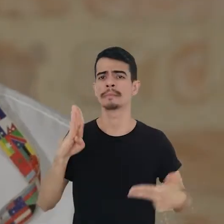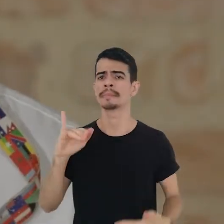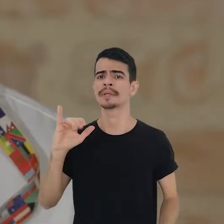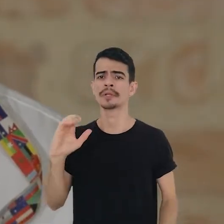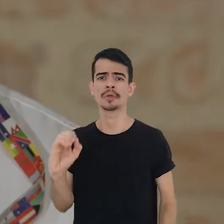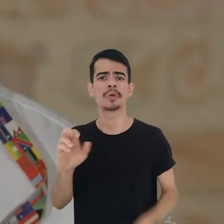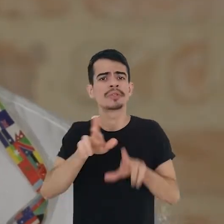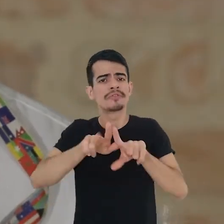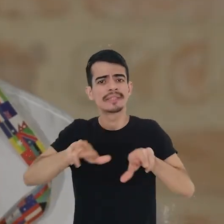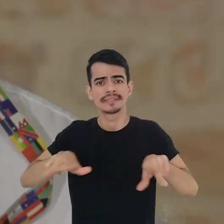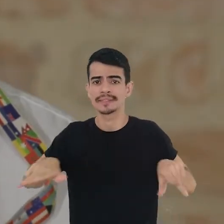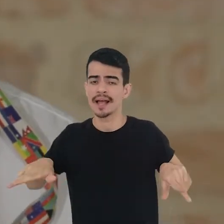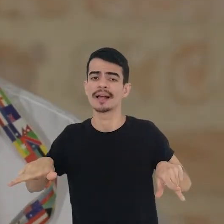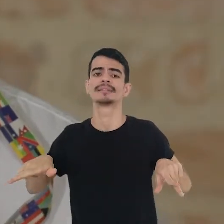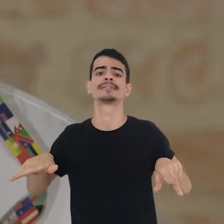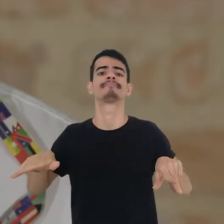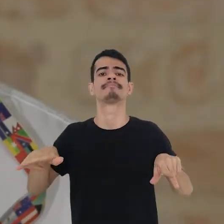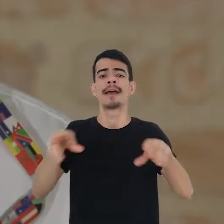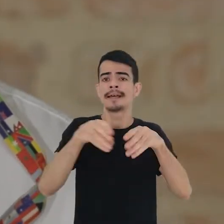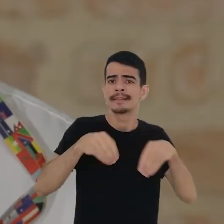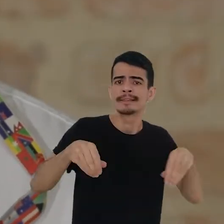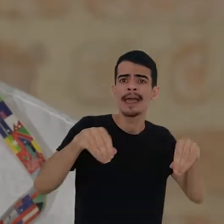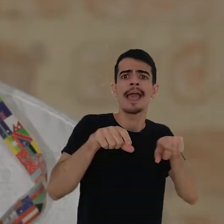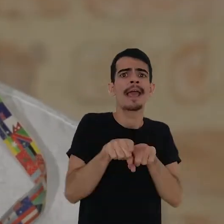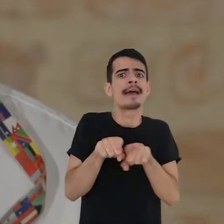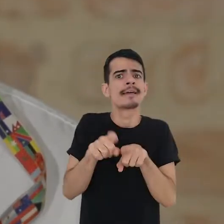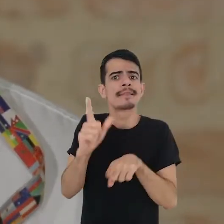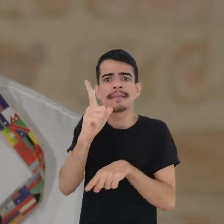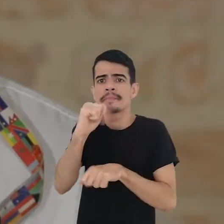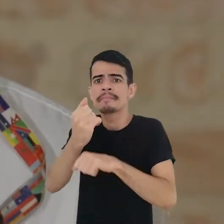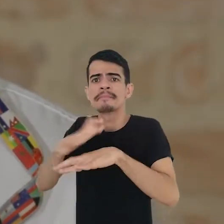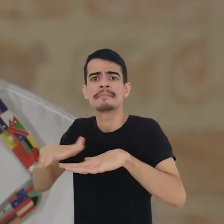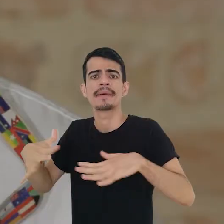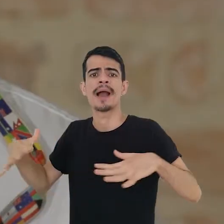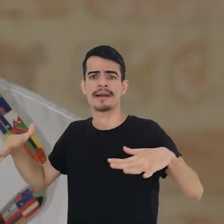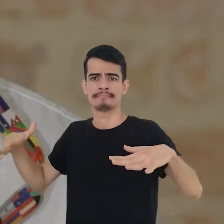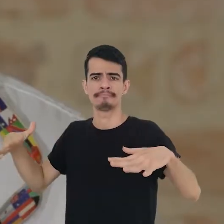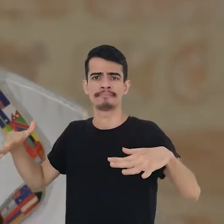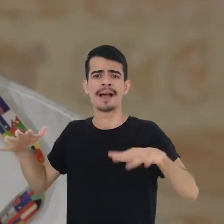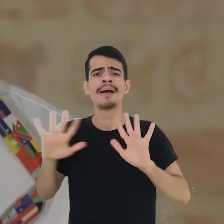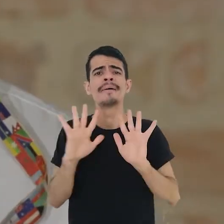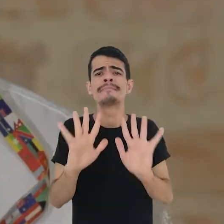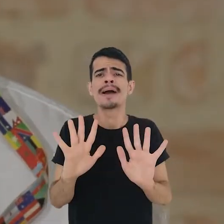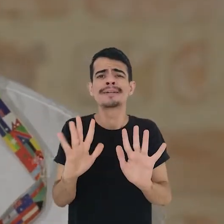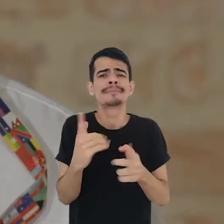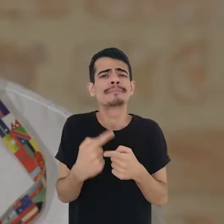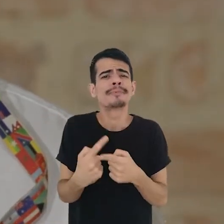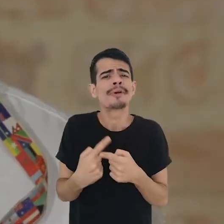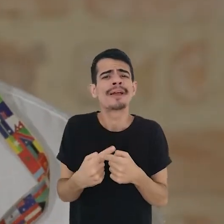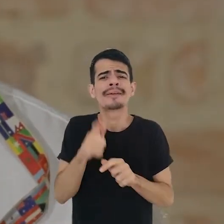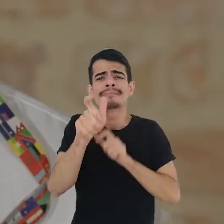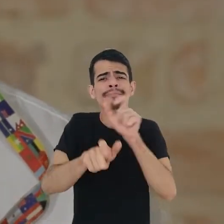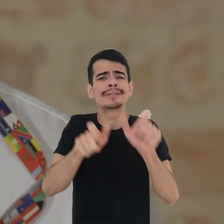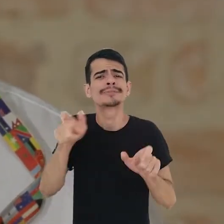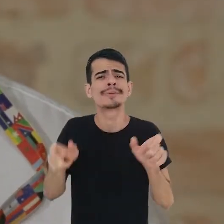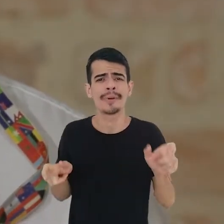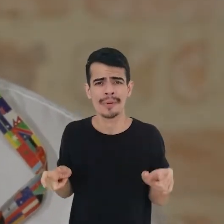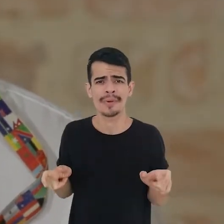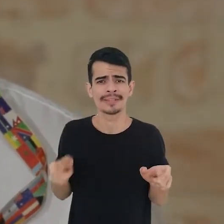ambientes terrestres, seja no ambiente marinho, por que nós não temos um